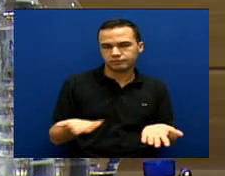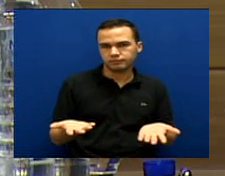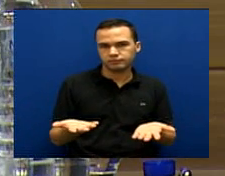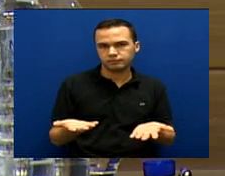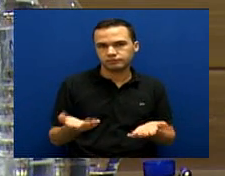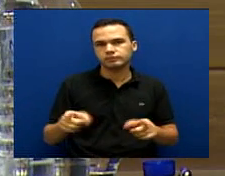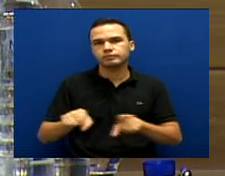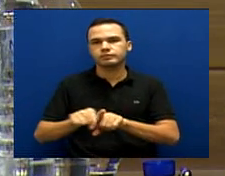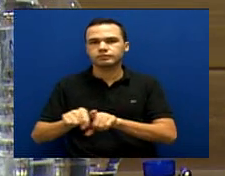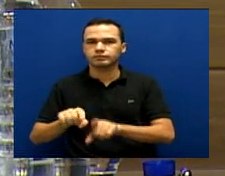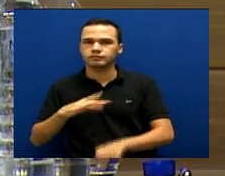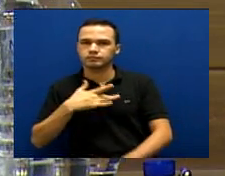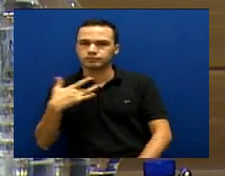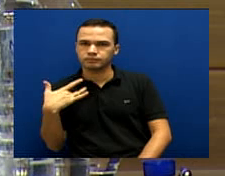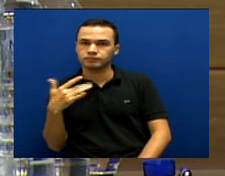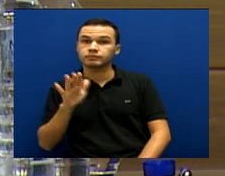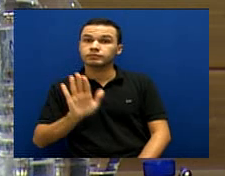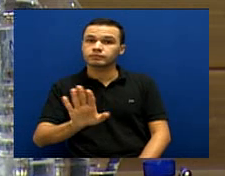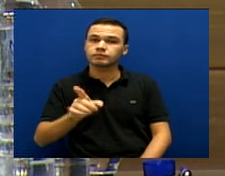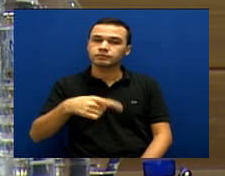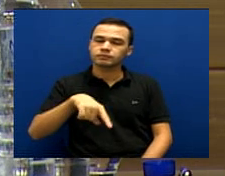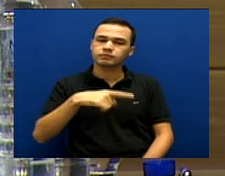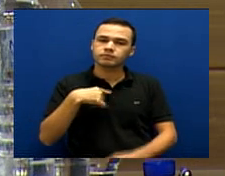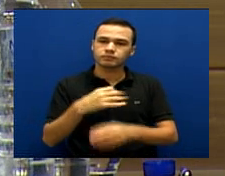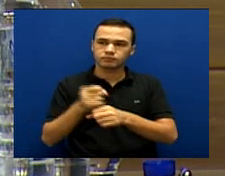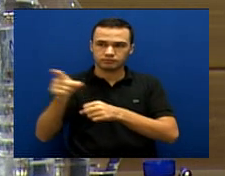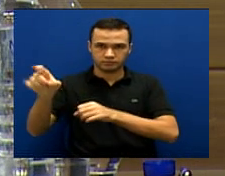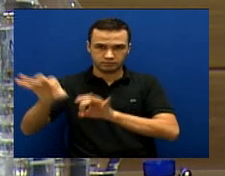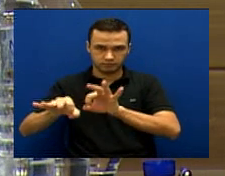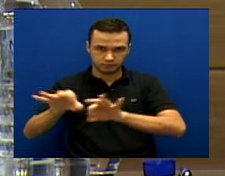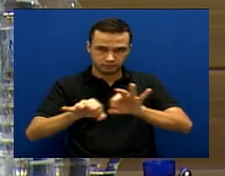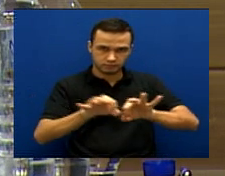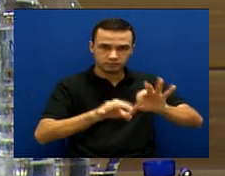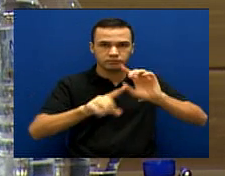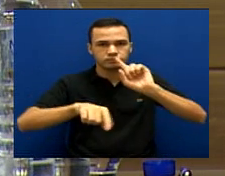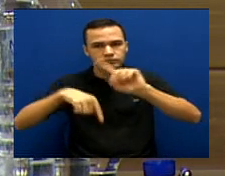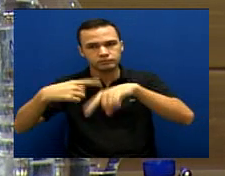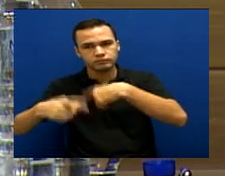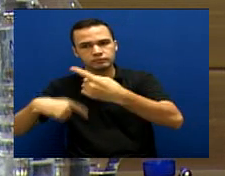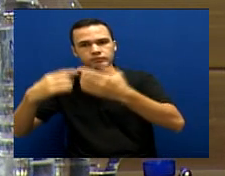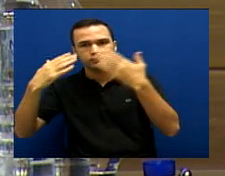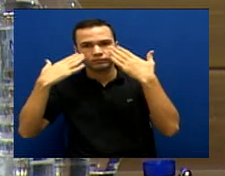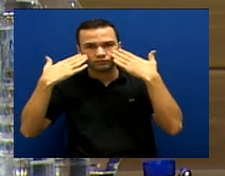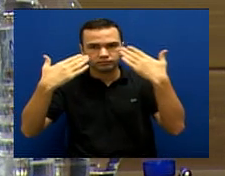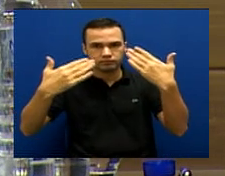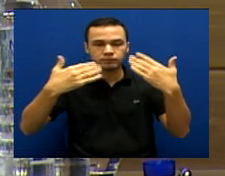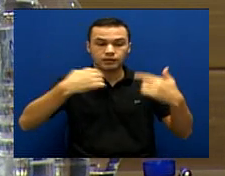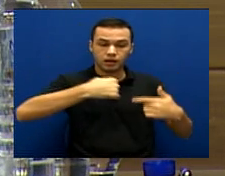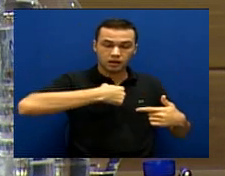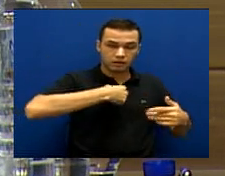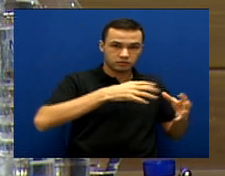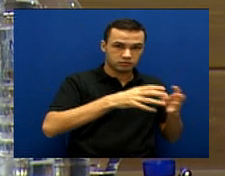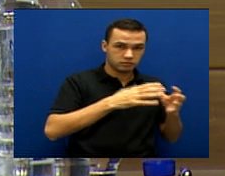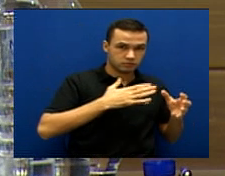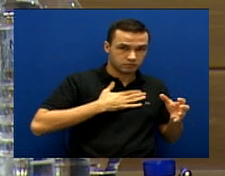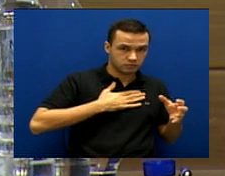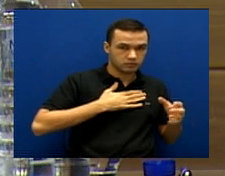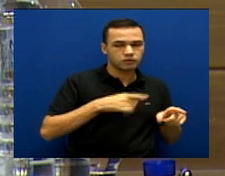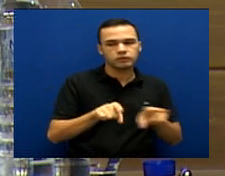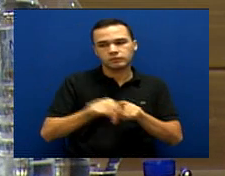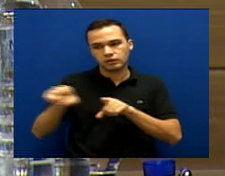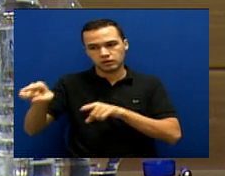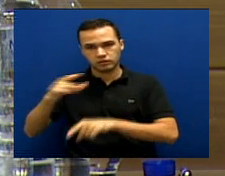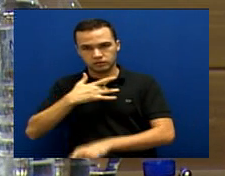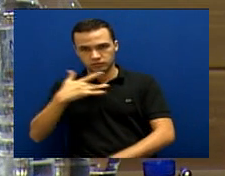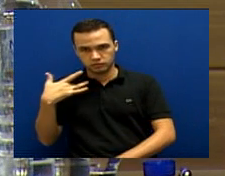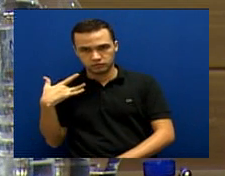na questão da saúde mas isso tudo o relatório está sendo apresentado o pessoal tanto no meu com pessoal também da saúde está